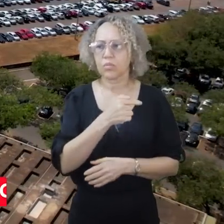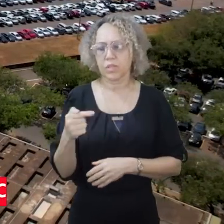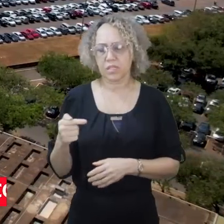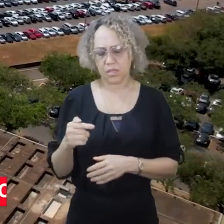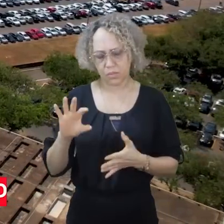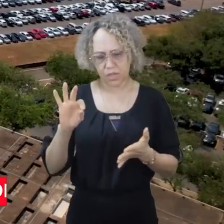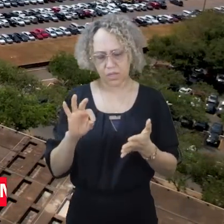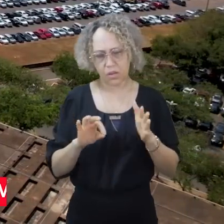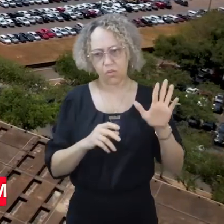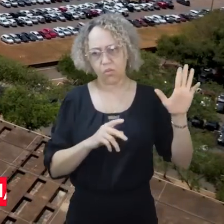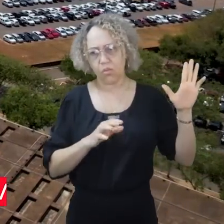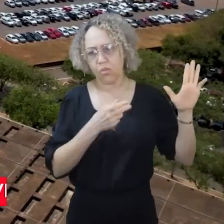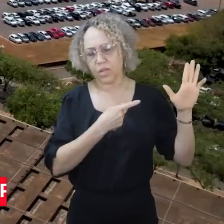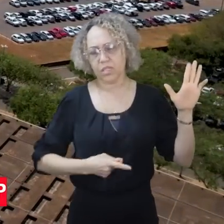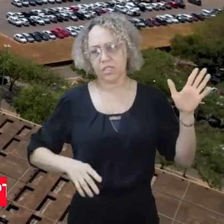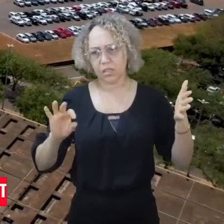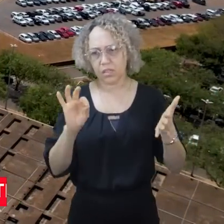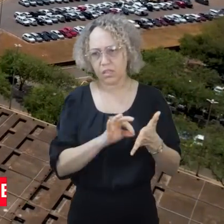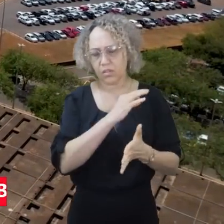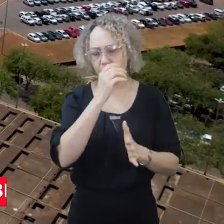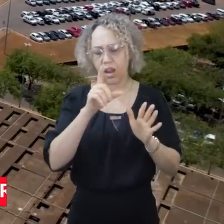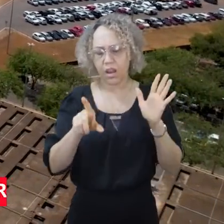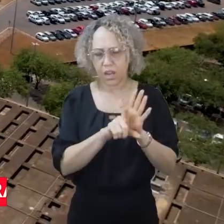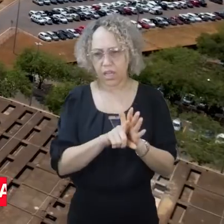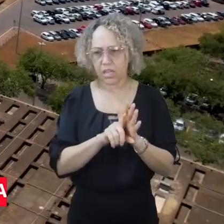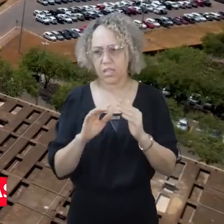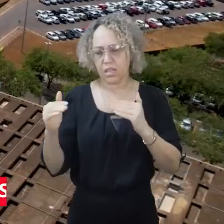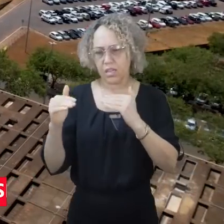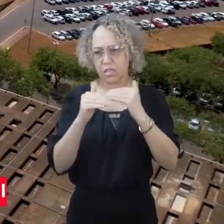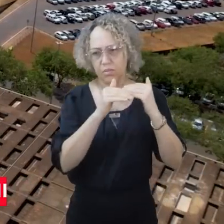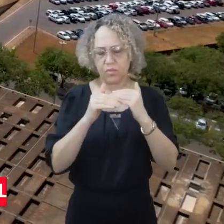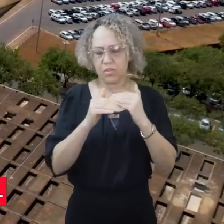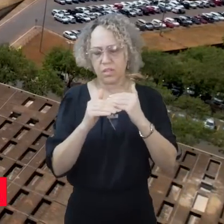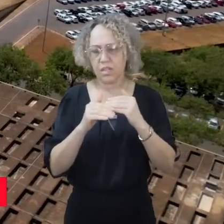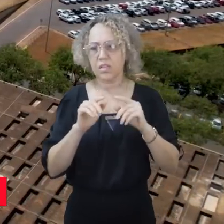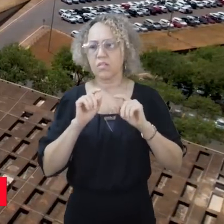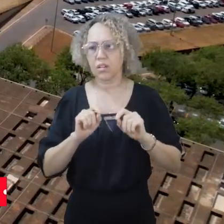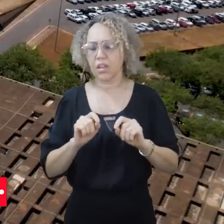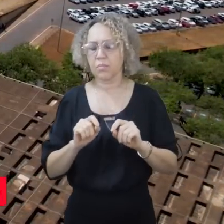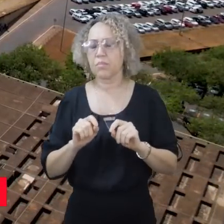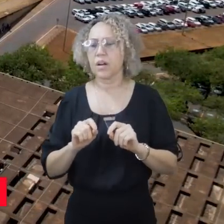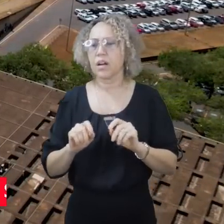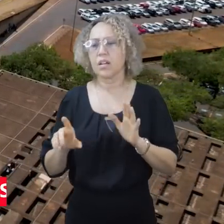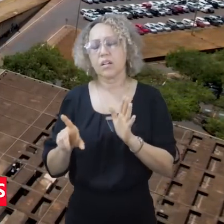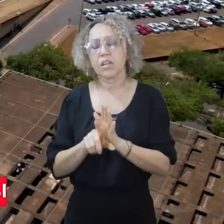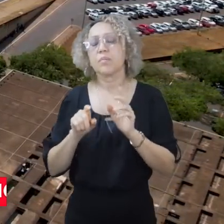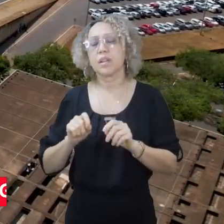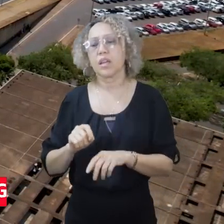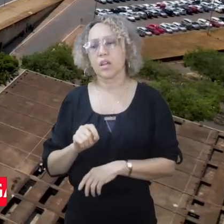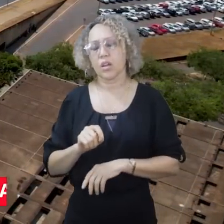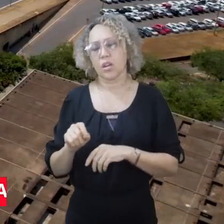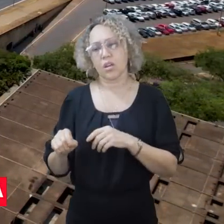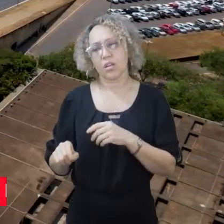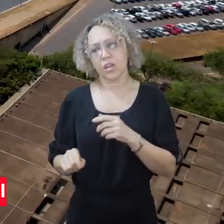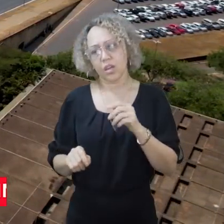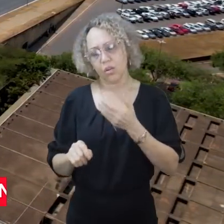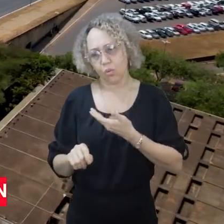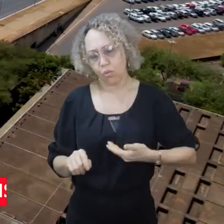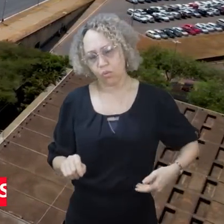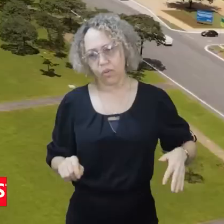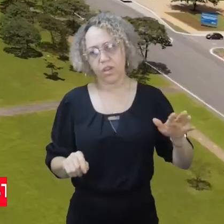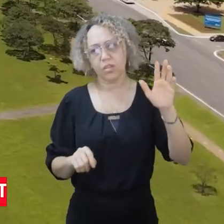presidente Lula, a Lei da Reciprocidade cria um meio legal para que o governo adote medidas de